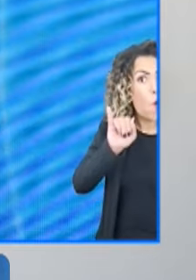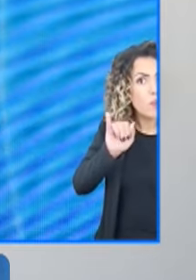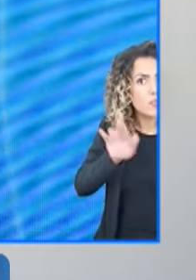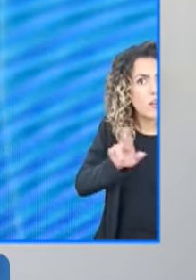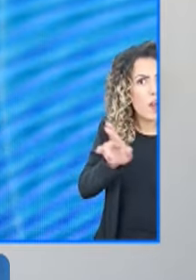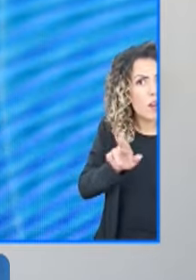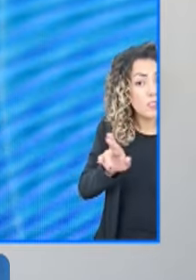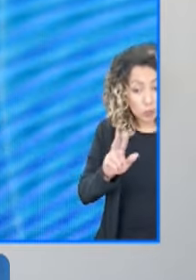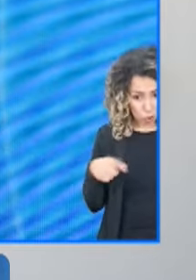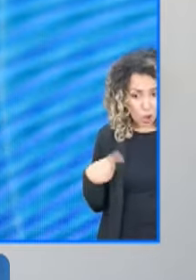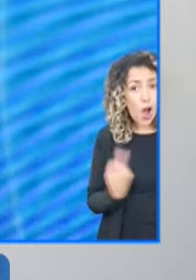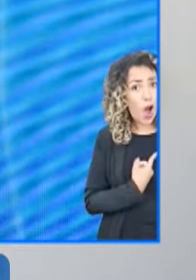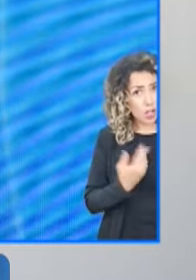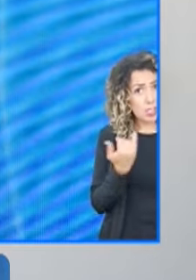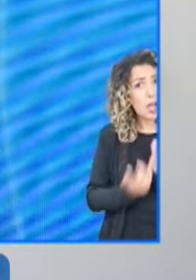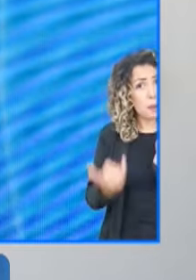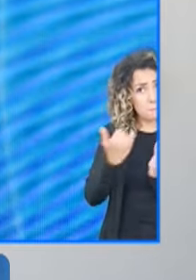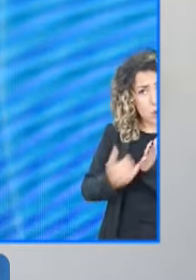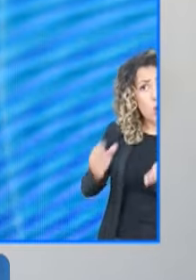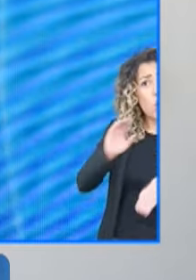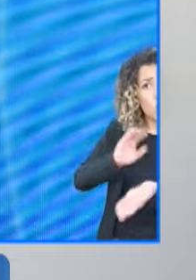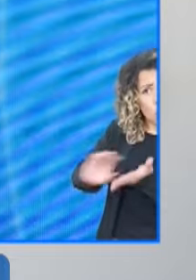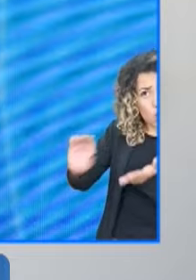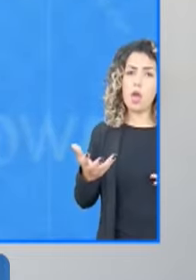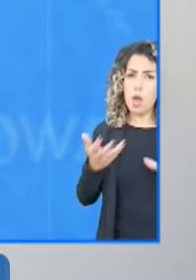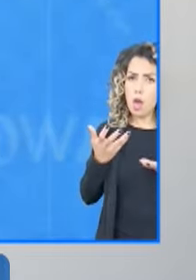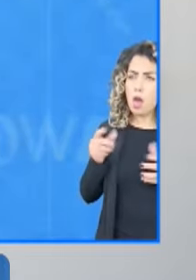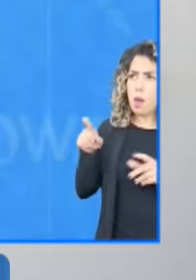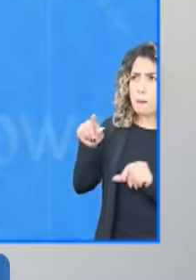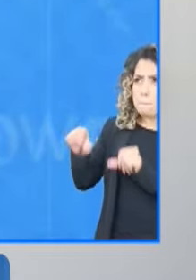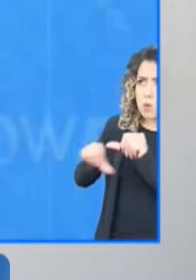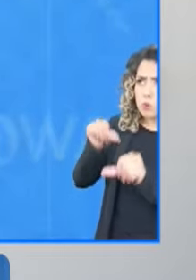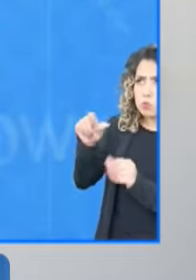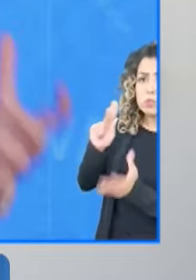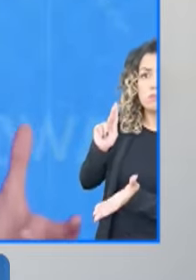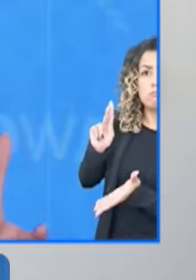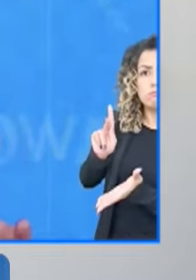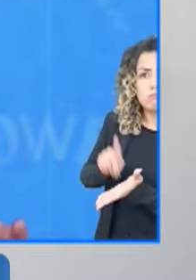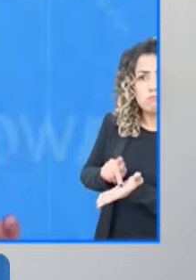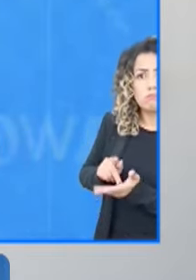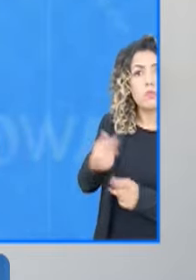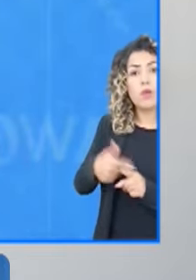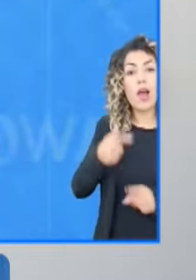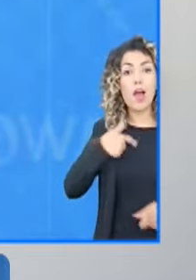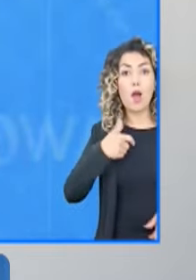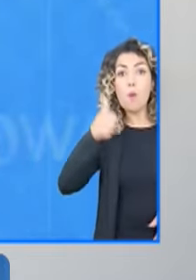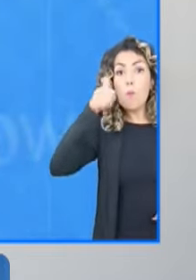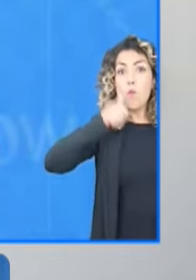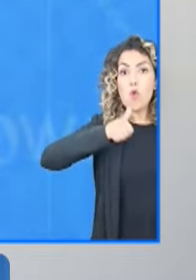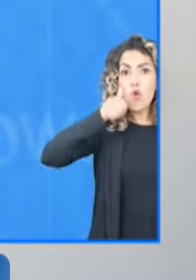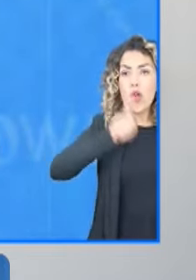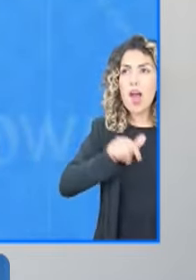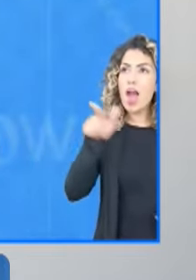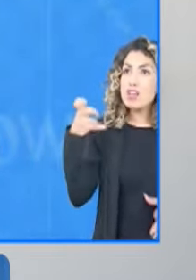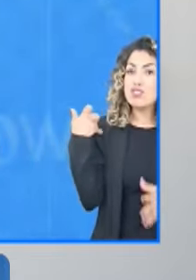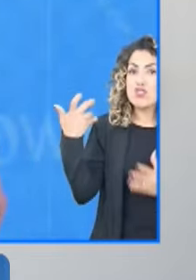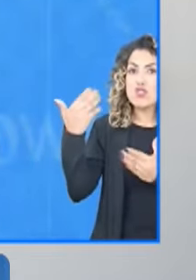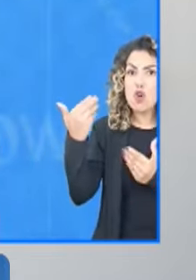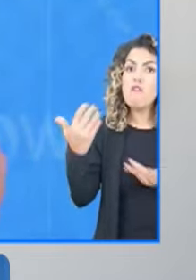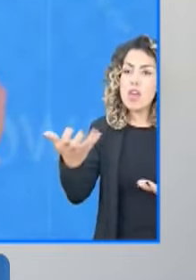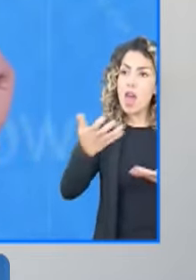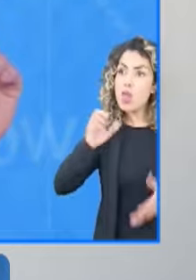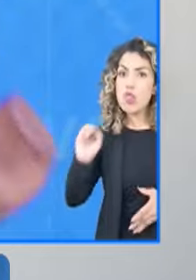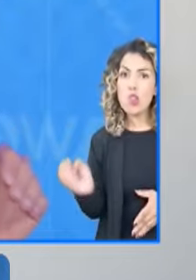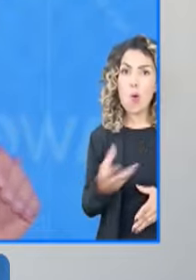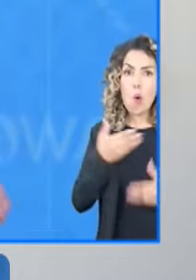mais comedido. E, na verdade, o que nós vimos foi uma postura diferente. Justamente porque agora, nessa reta final,